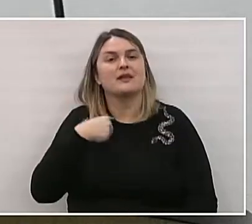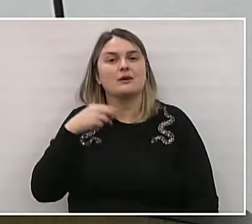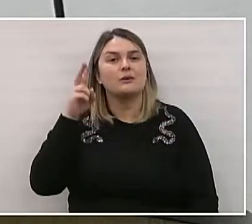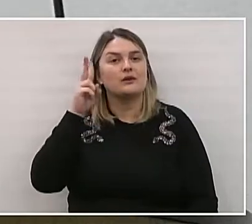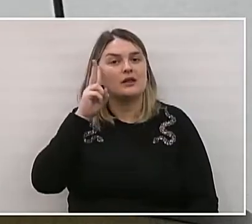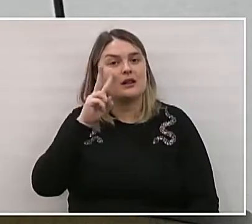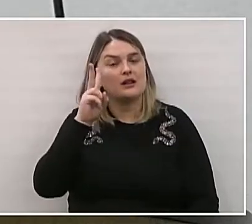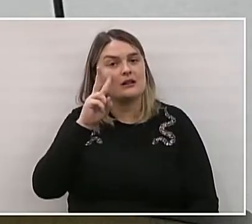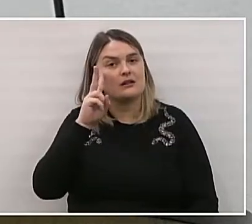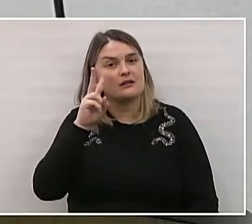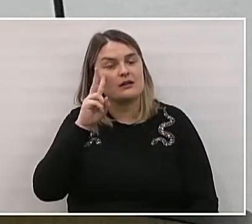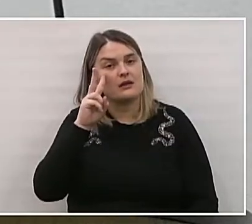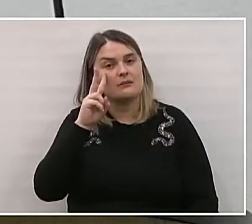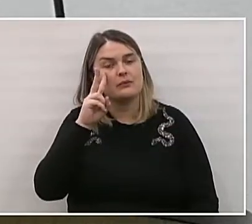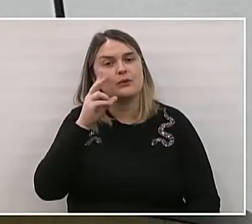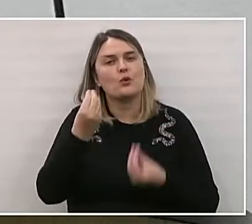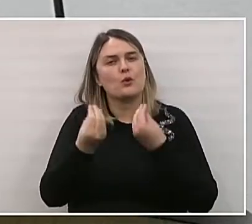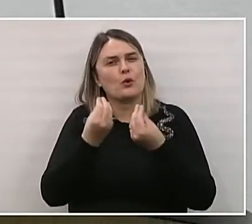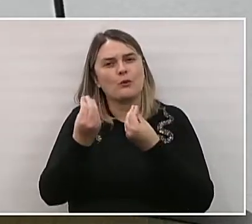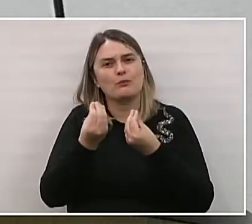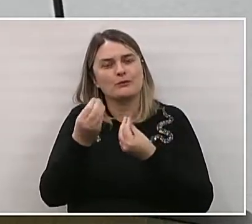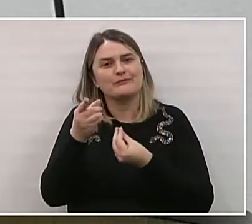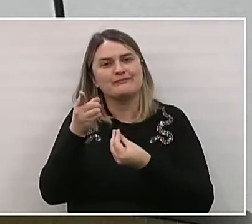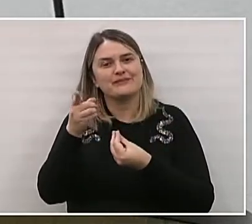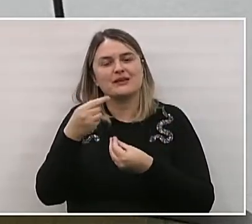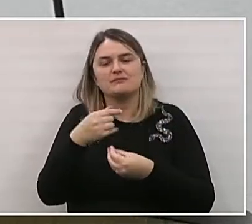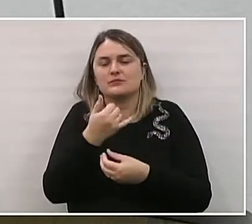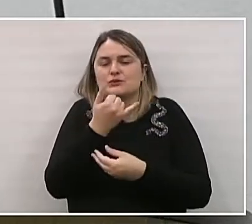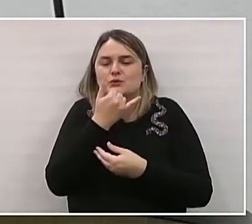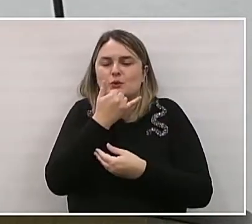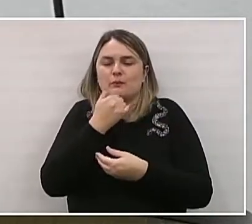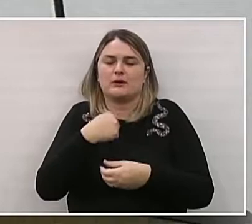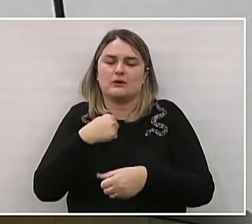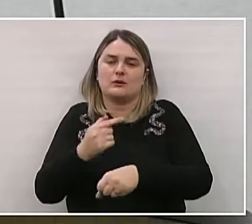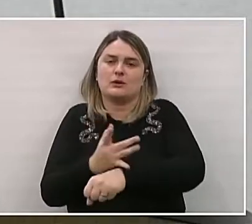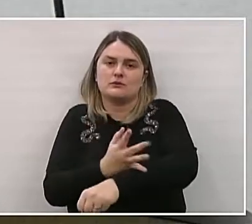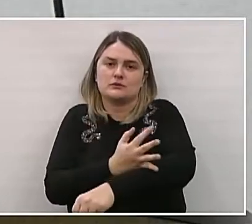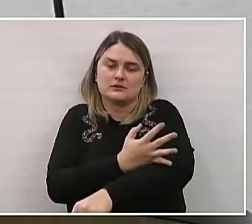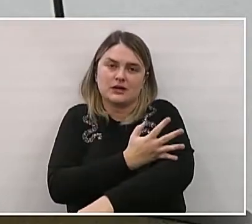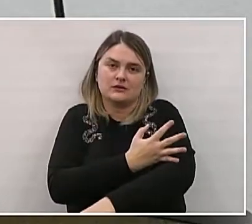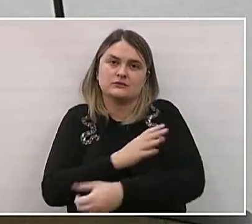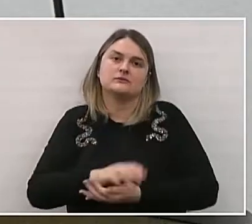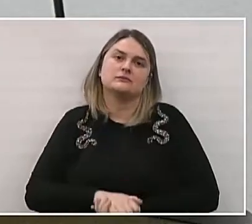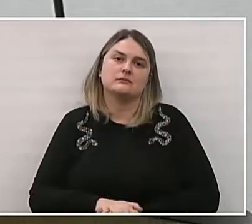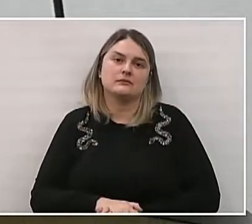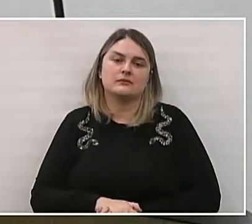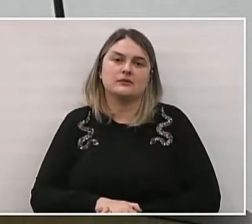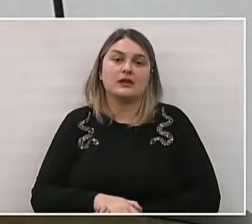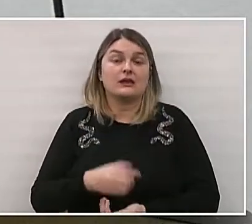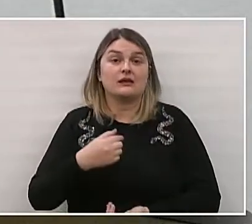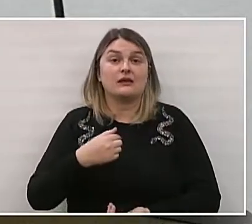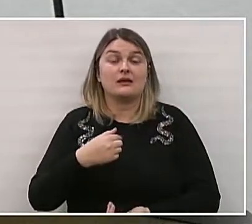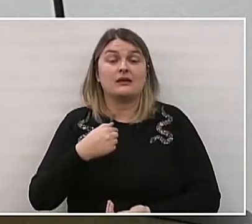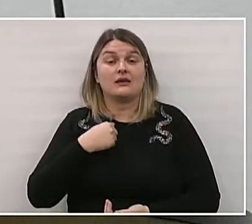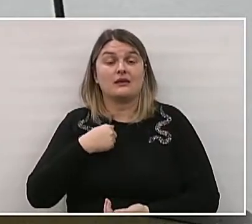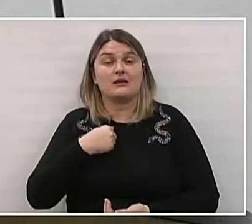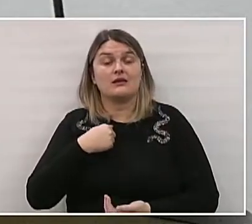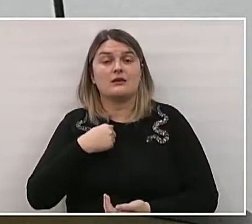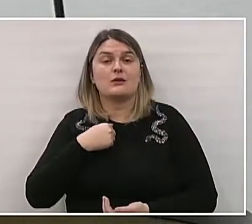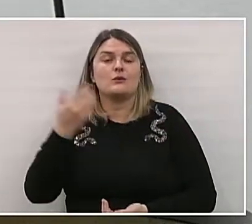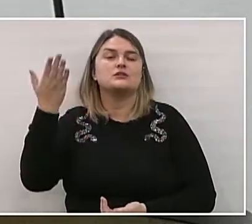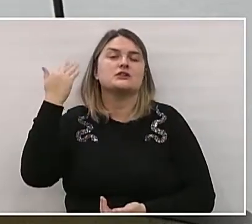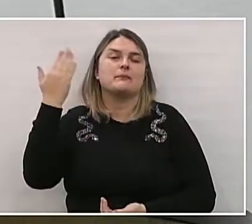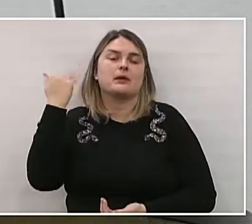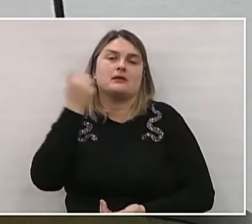Lembro-me bem da maneira dedicada, desculpe, mas é emocionante. Na escola Clementina Lona